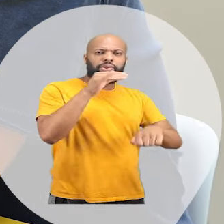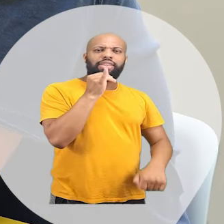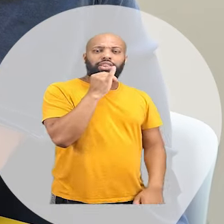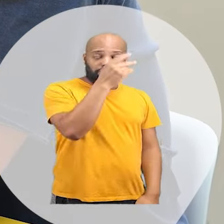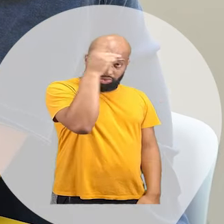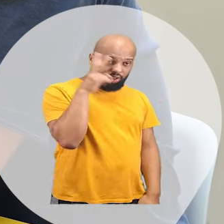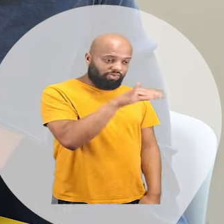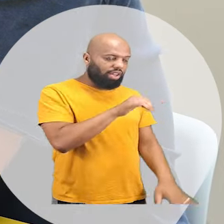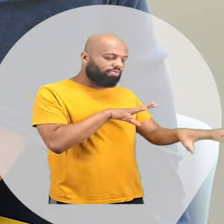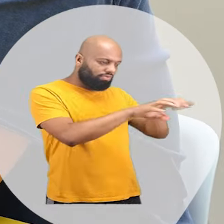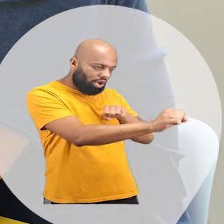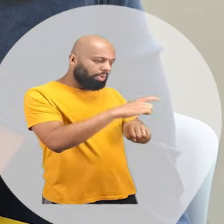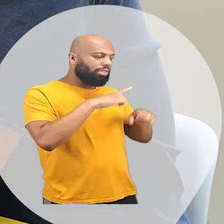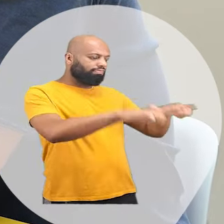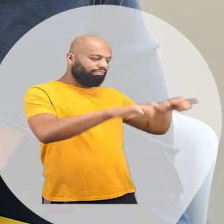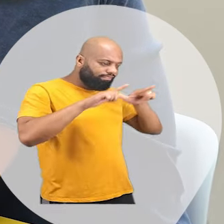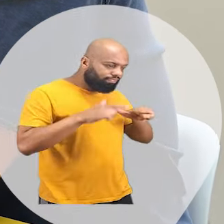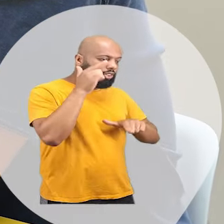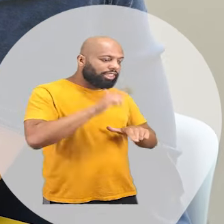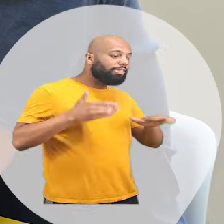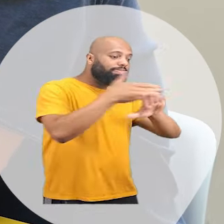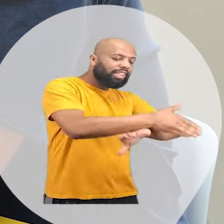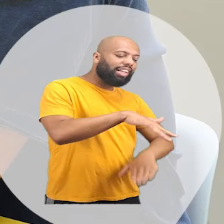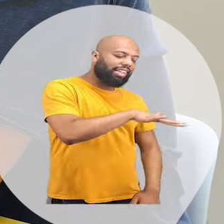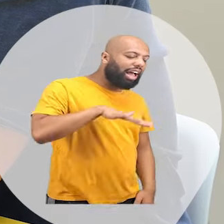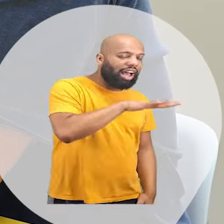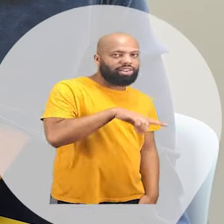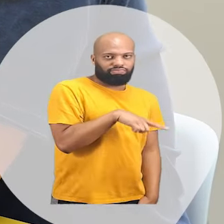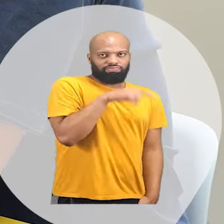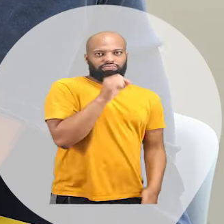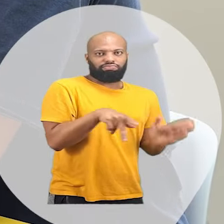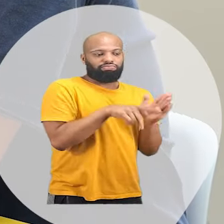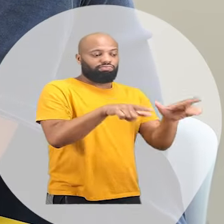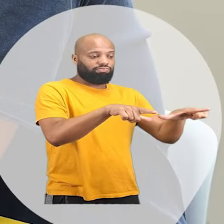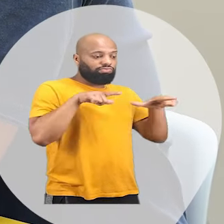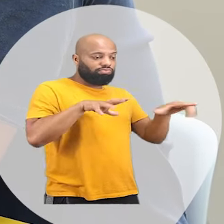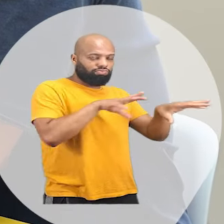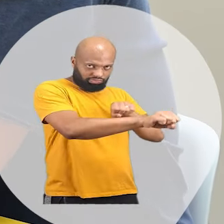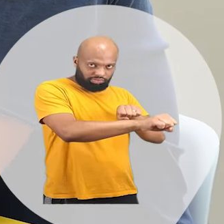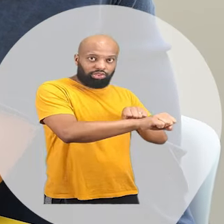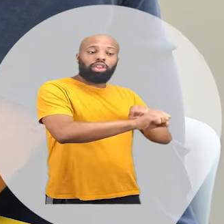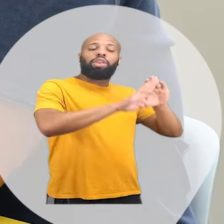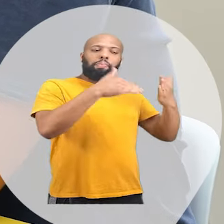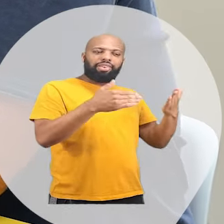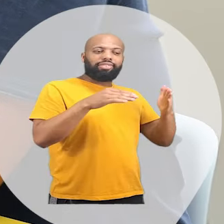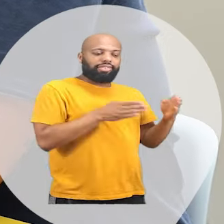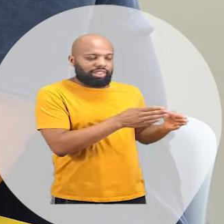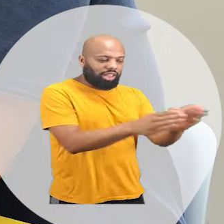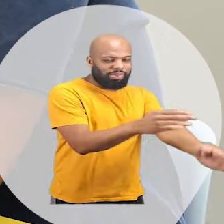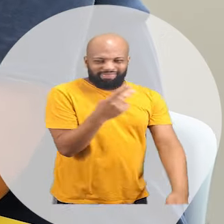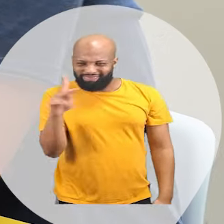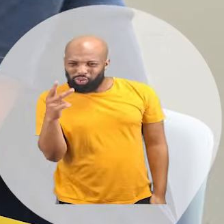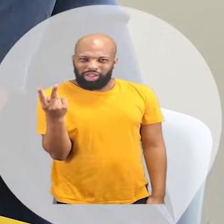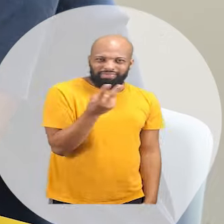pessoa vai ela se forma tem os seus diploma e ela atua naquela área em que ela está diplomada certificada um pouco da